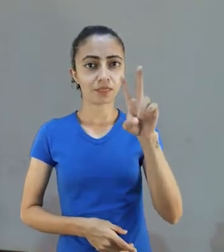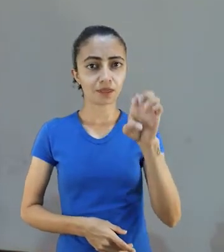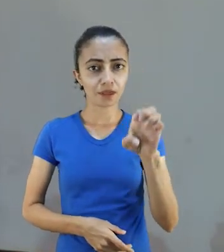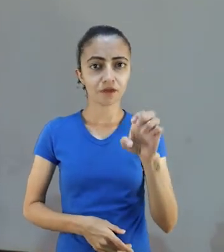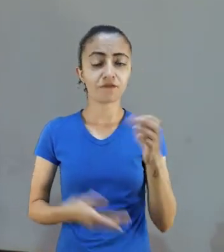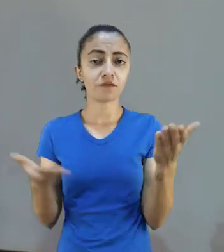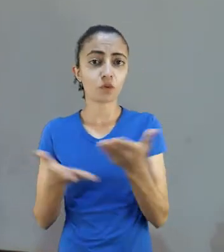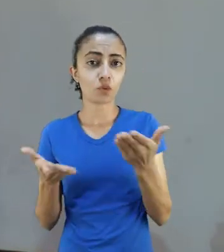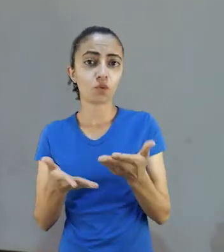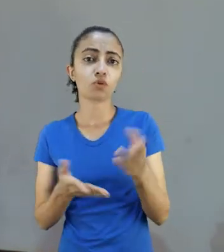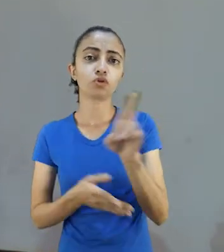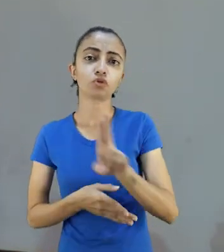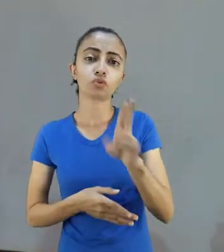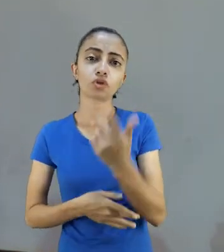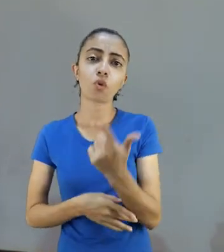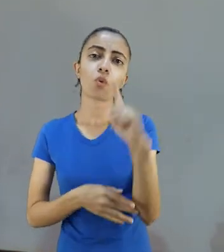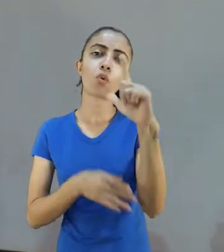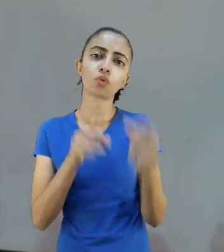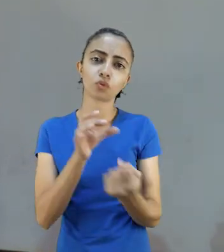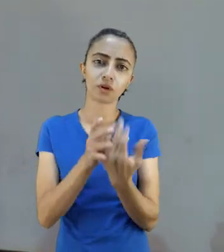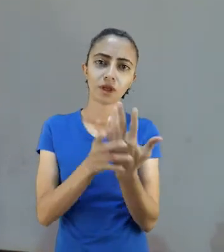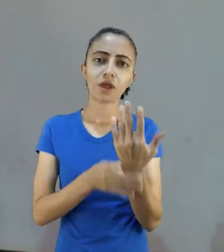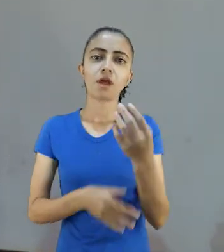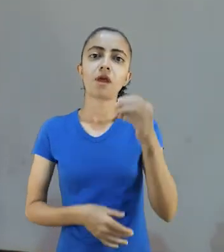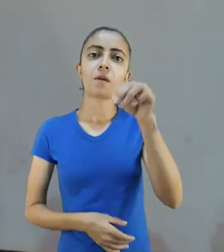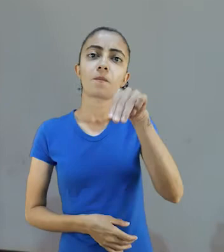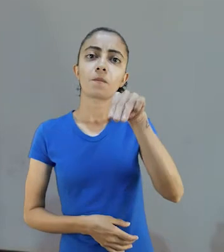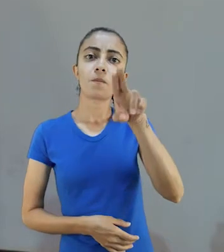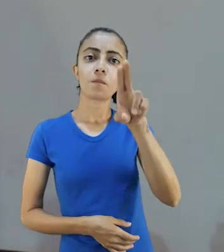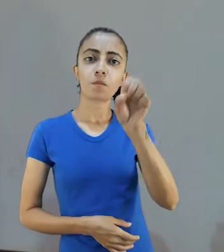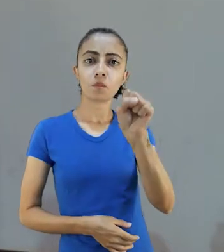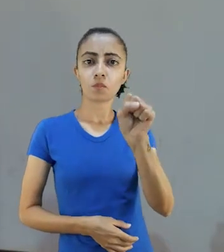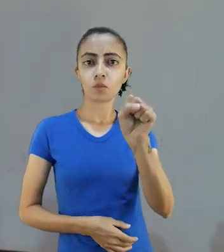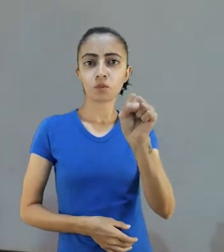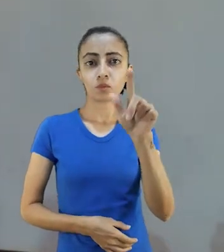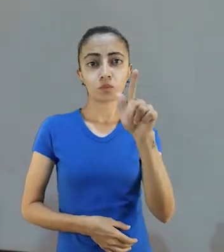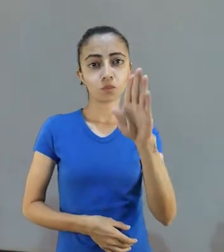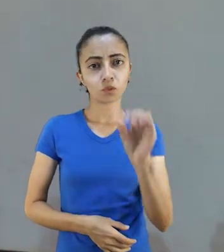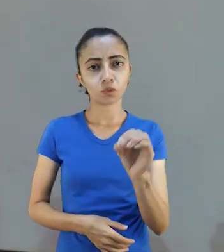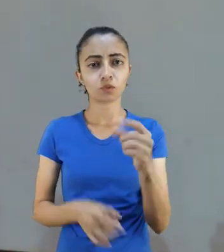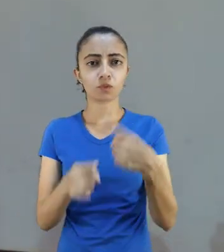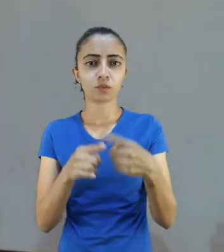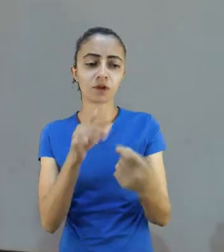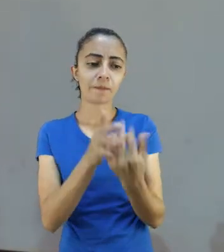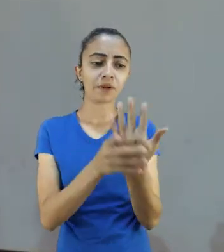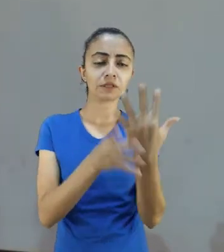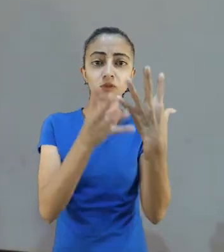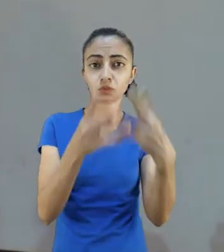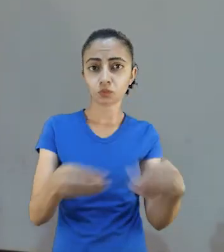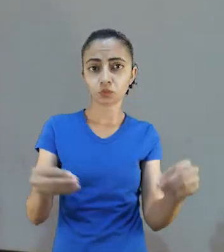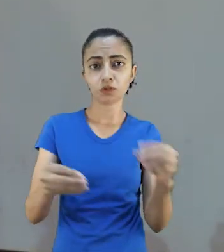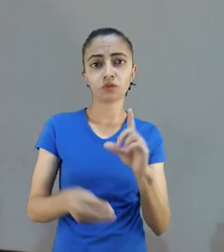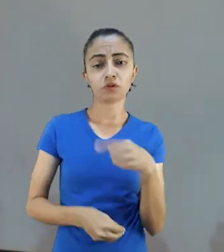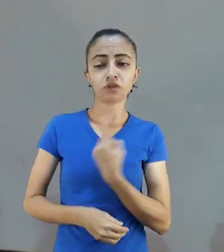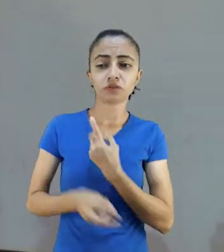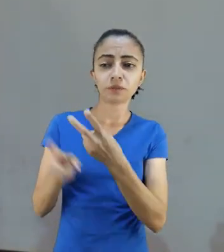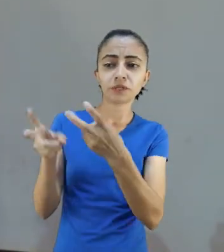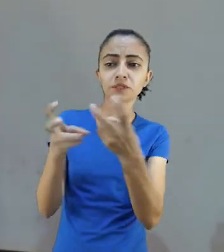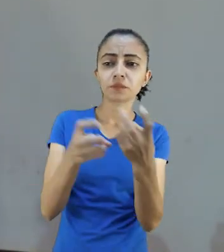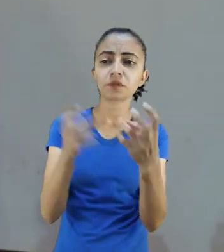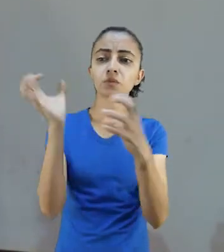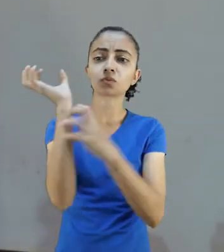plantinha acabou aqui, né? Então ficou difícil, então a gente vai vendo o que, que tem no cerrado que a gente pode aproveitar e